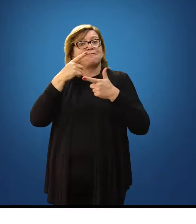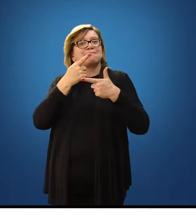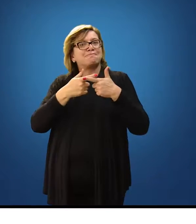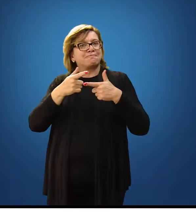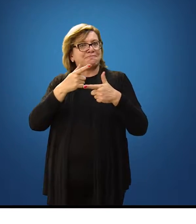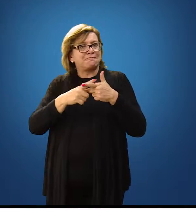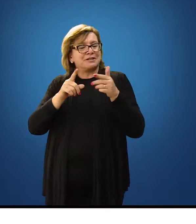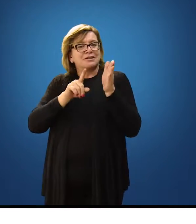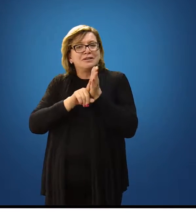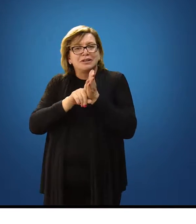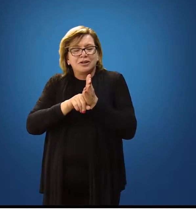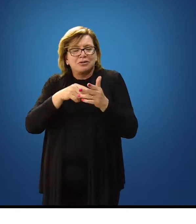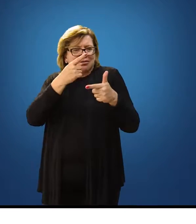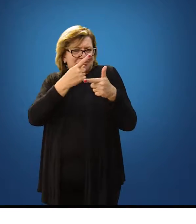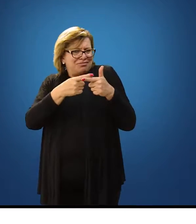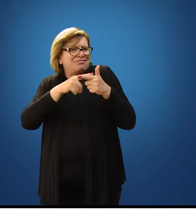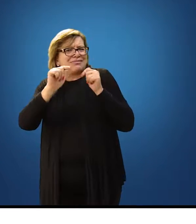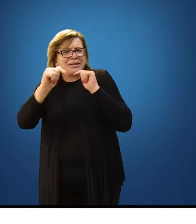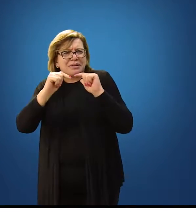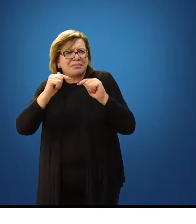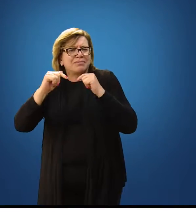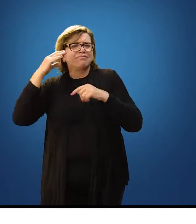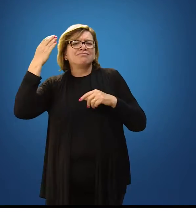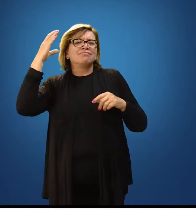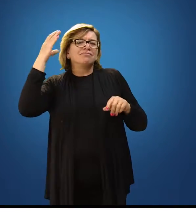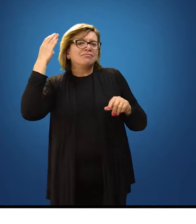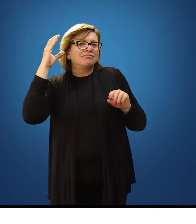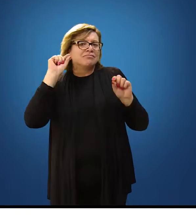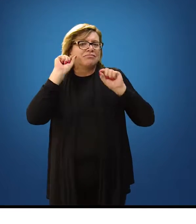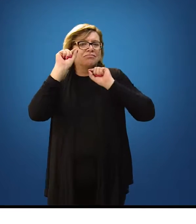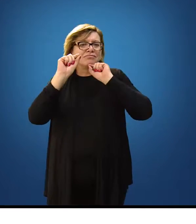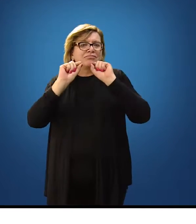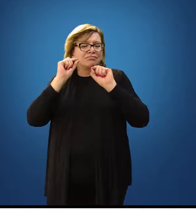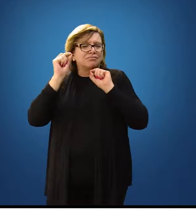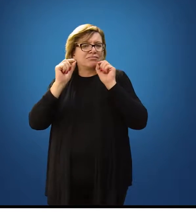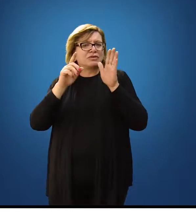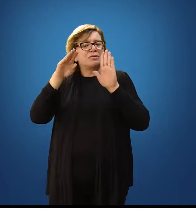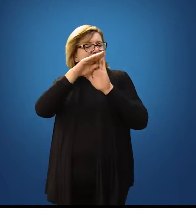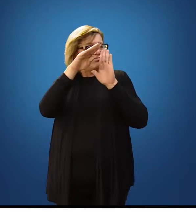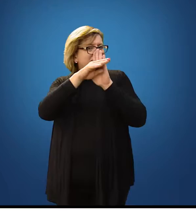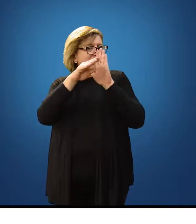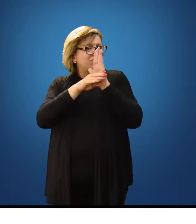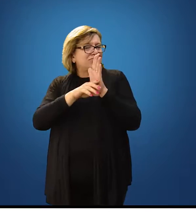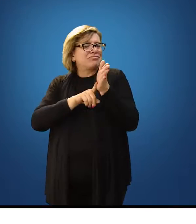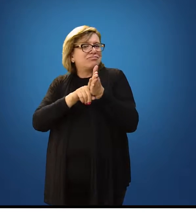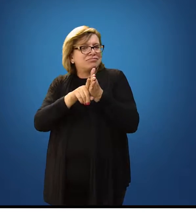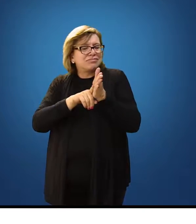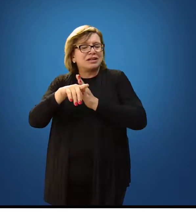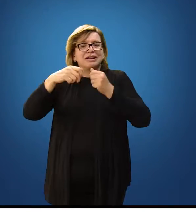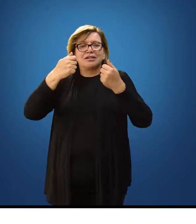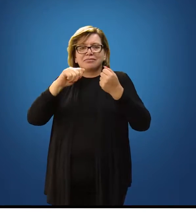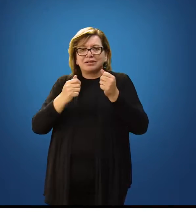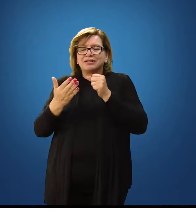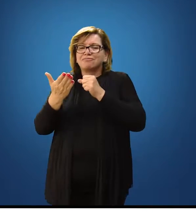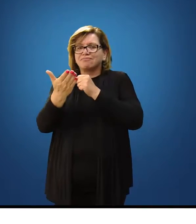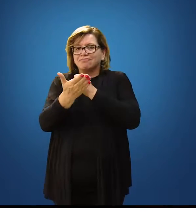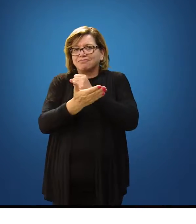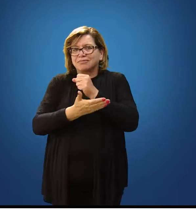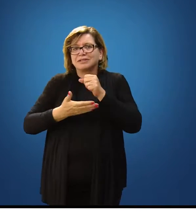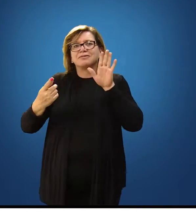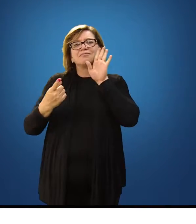o problema de um trabalho científico, de uma proposta de pesquisa, ele tem que